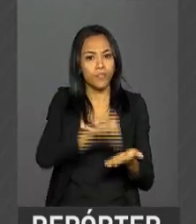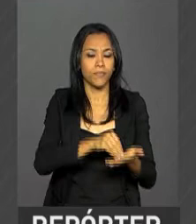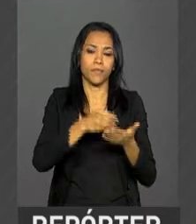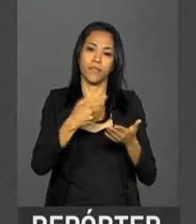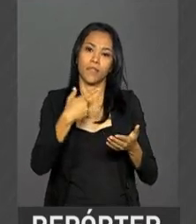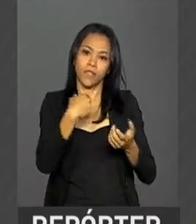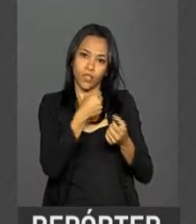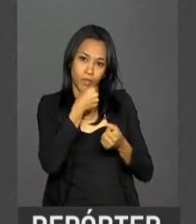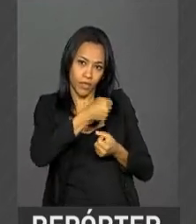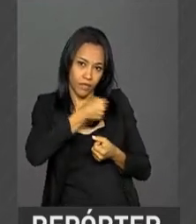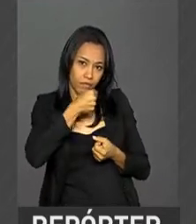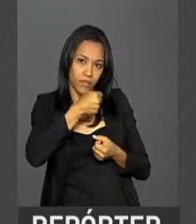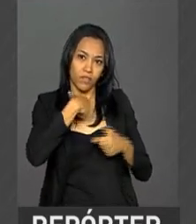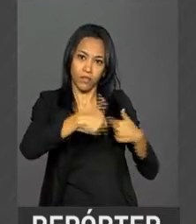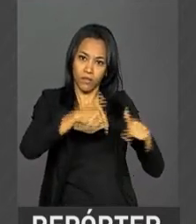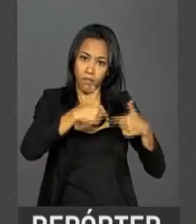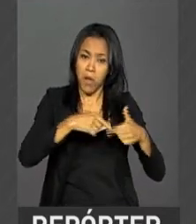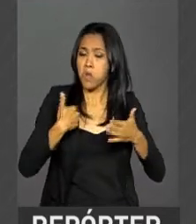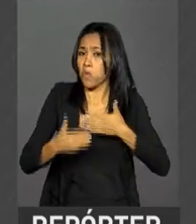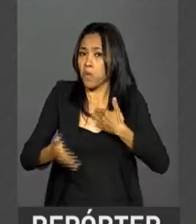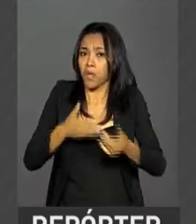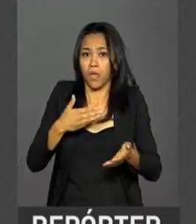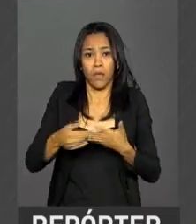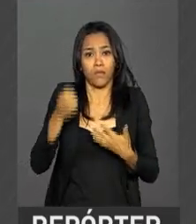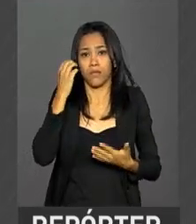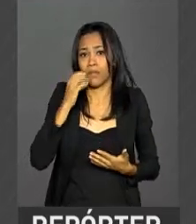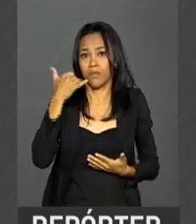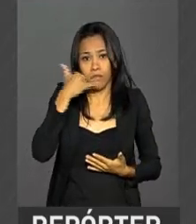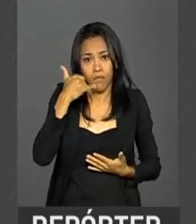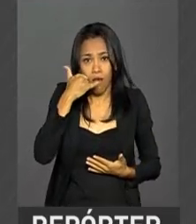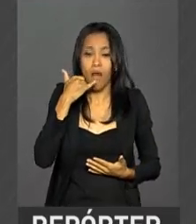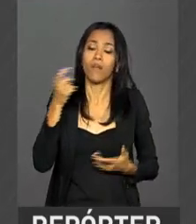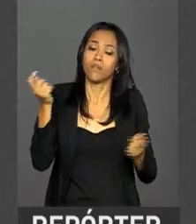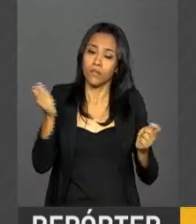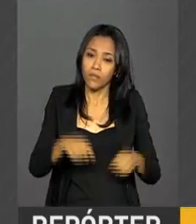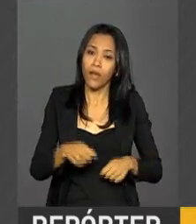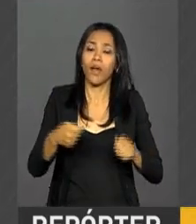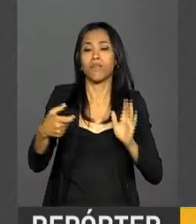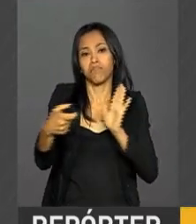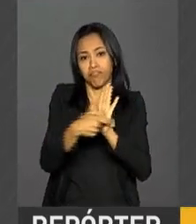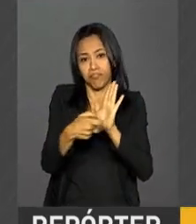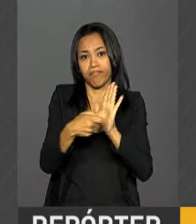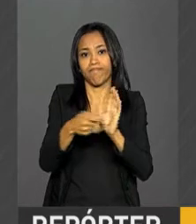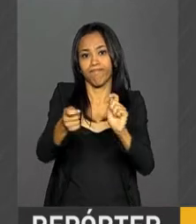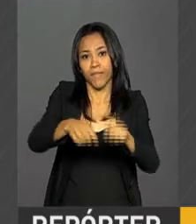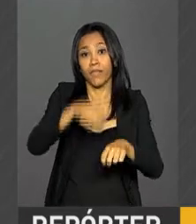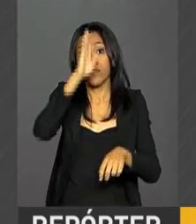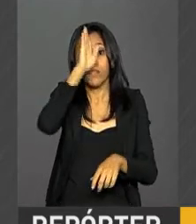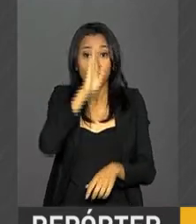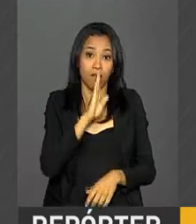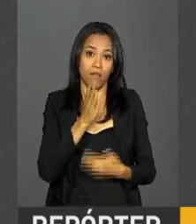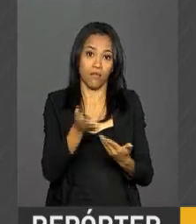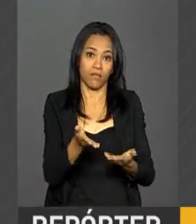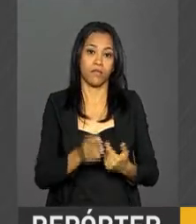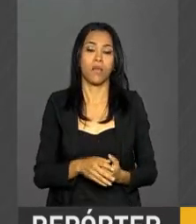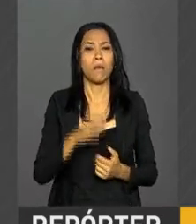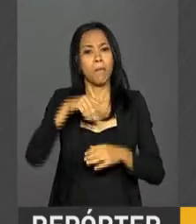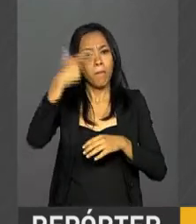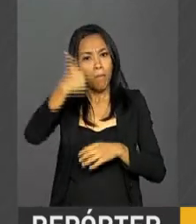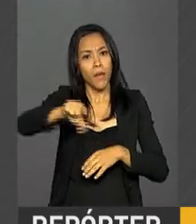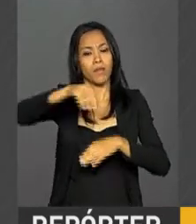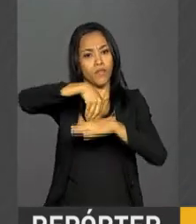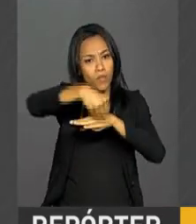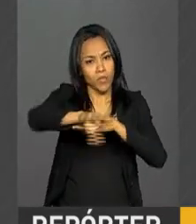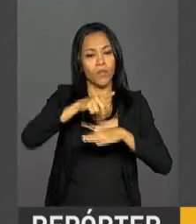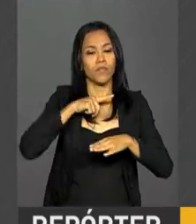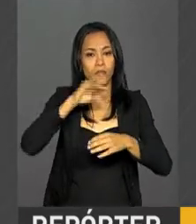fácil o aplicativo funciona em qualquer celular com o sistema operacional android o s e é de graça mais informações